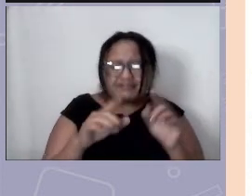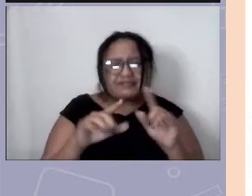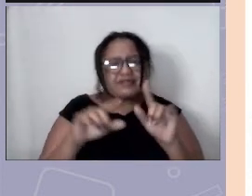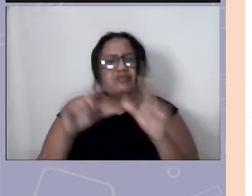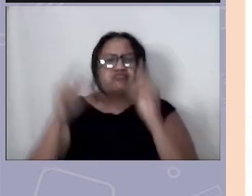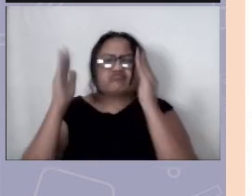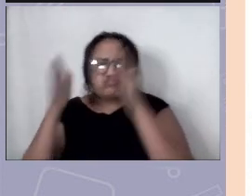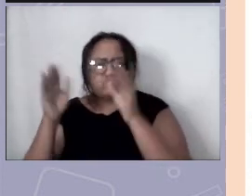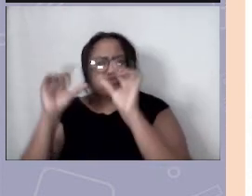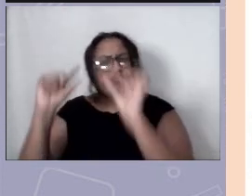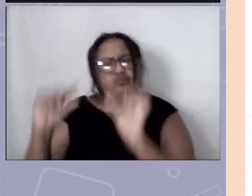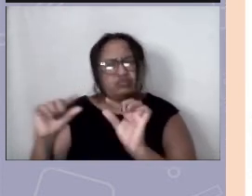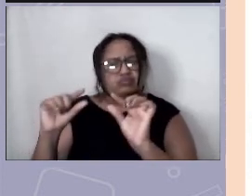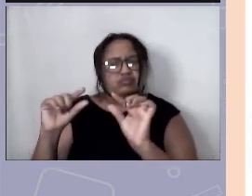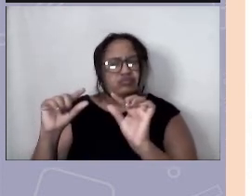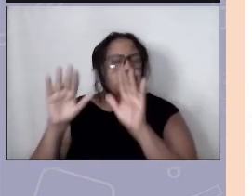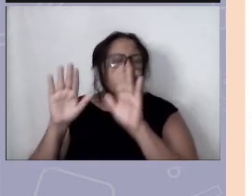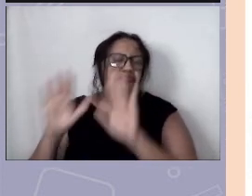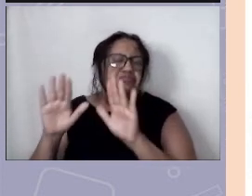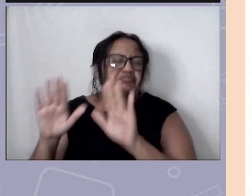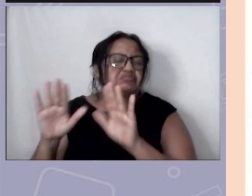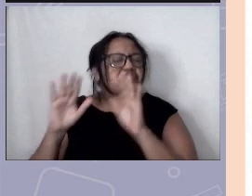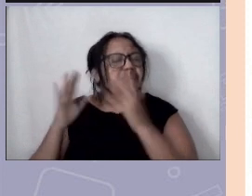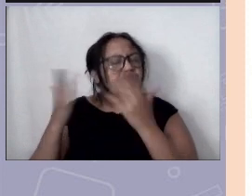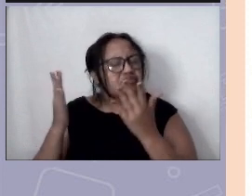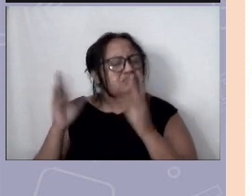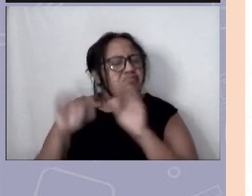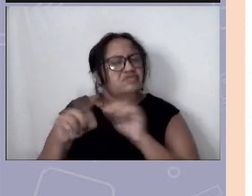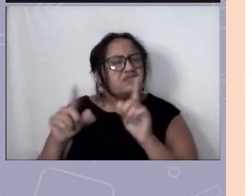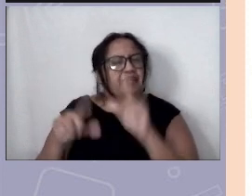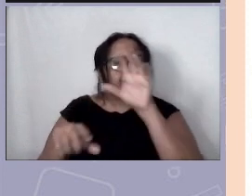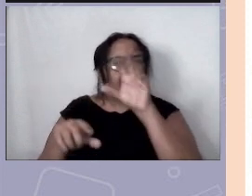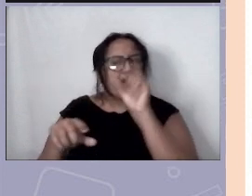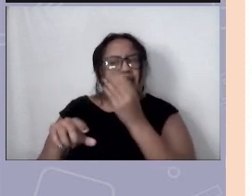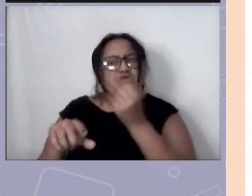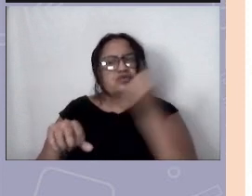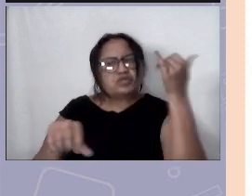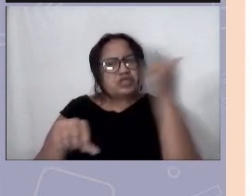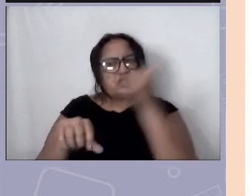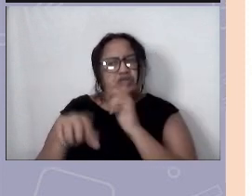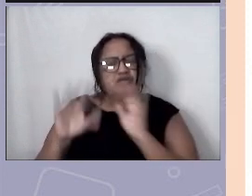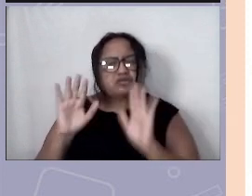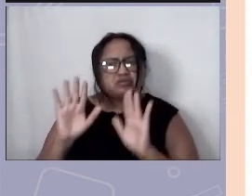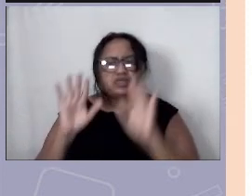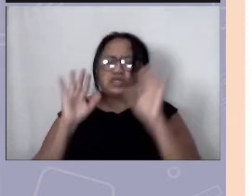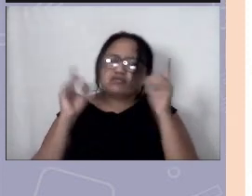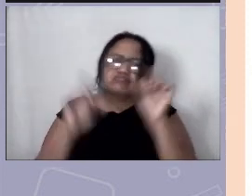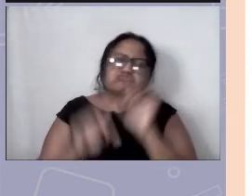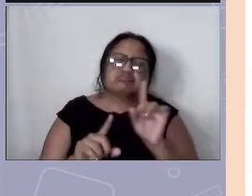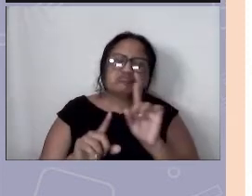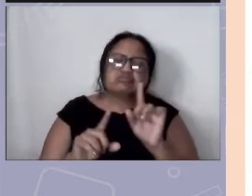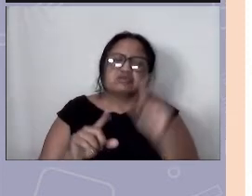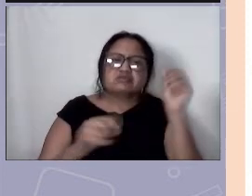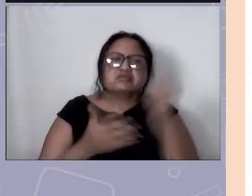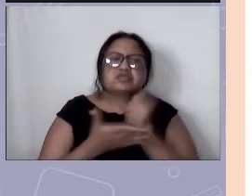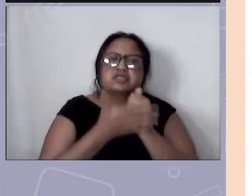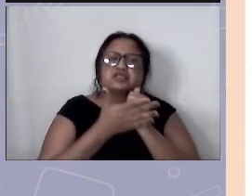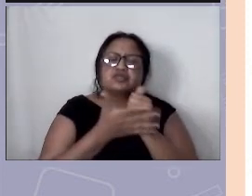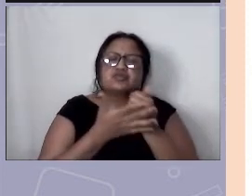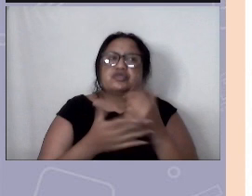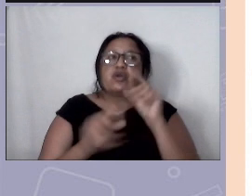passivo não vai ter gasto de energia mas é um transporte de partículas então não se aplica ao que ele quer saber aqui na questão